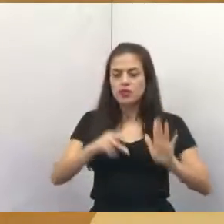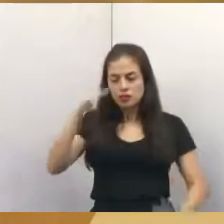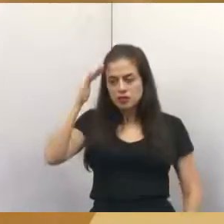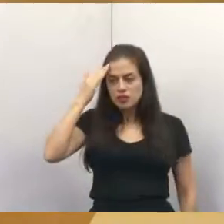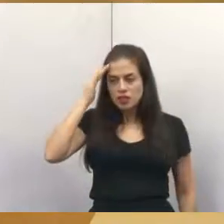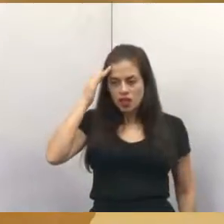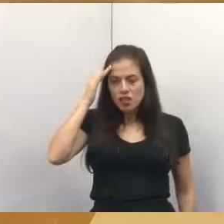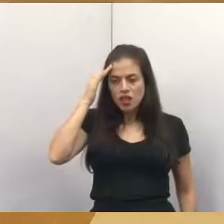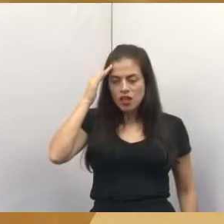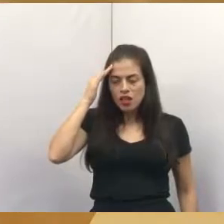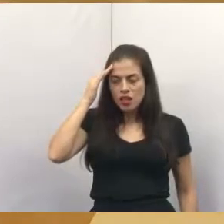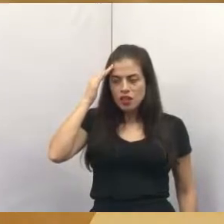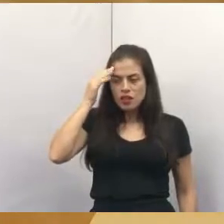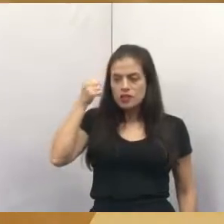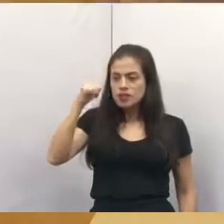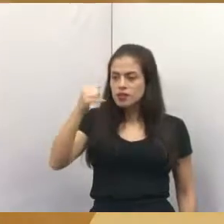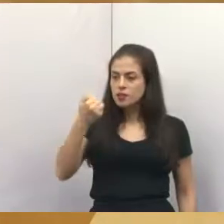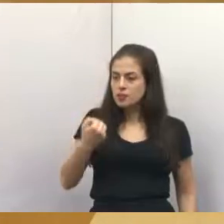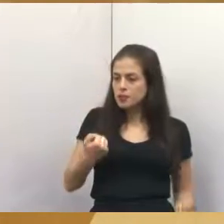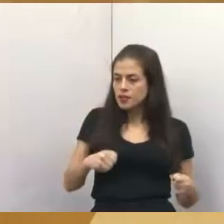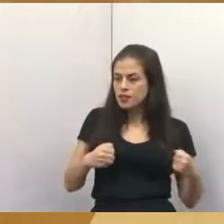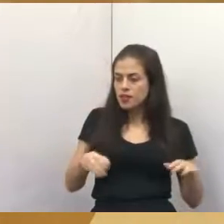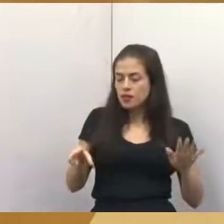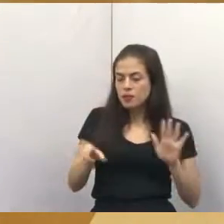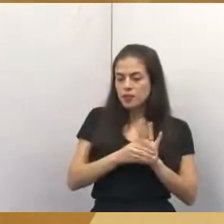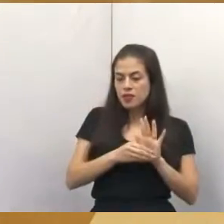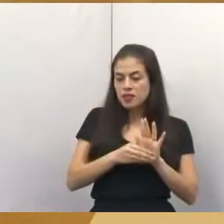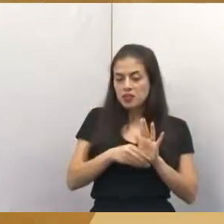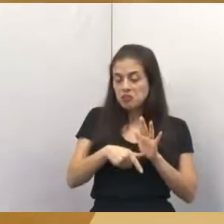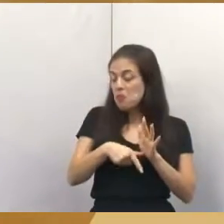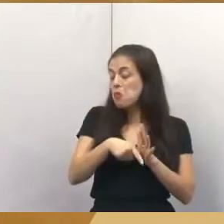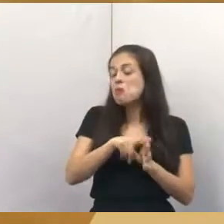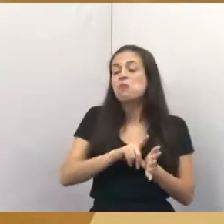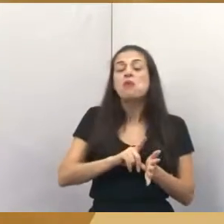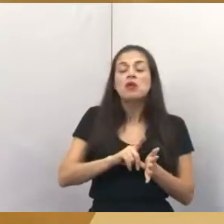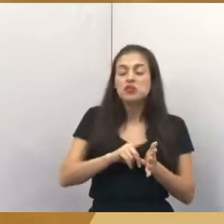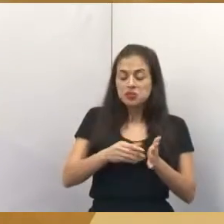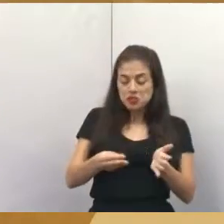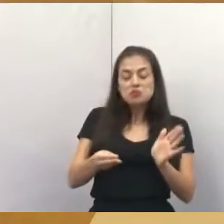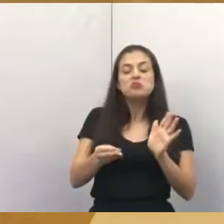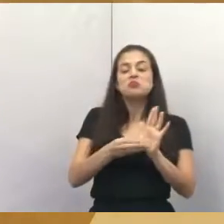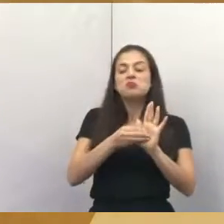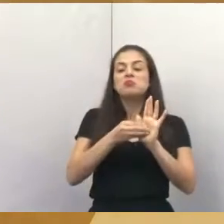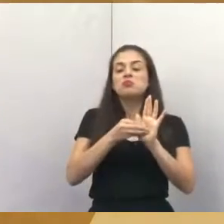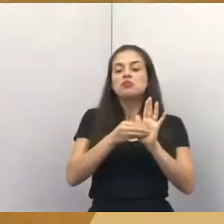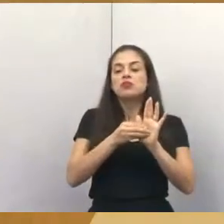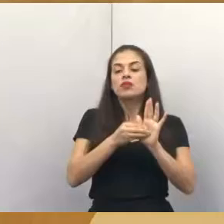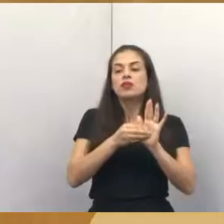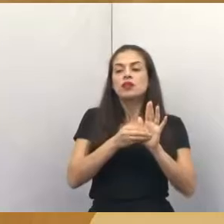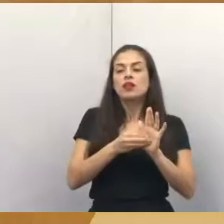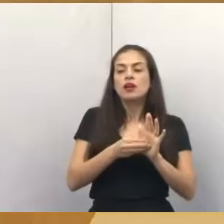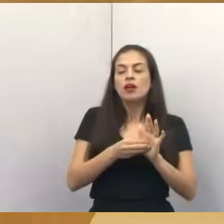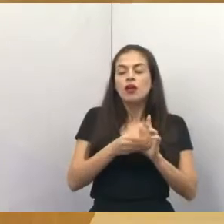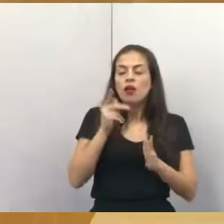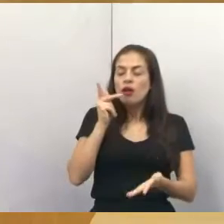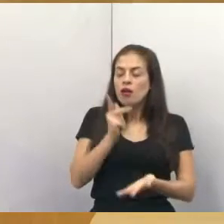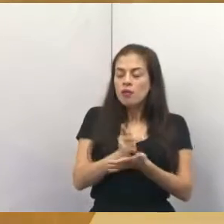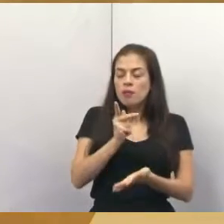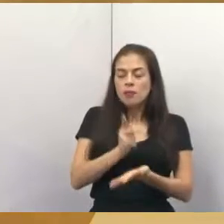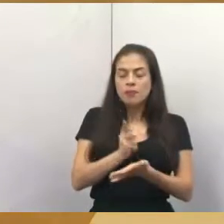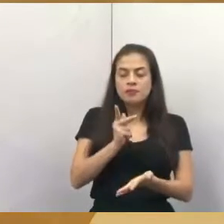eu ponho antes. Não vai me atrapalhar em nada meu serviço nessa casa. Eu vou continuar fazendo as